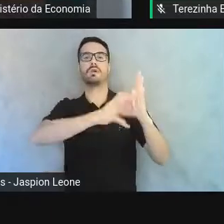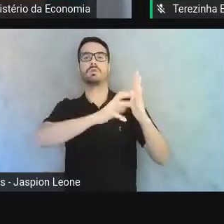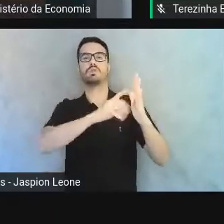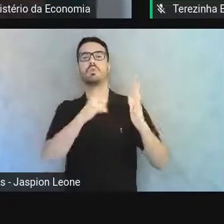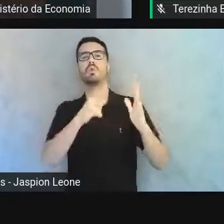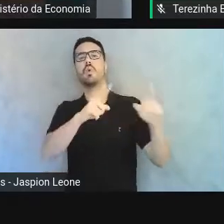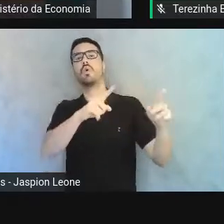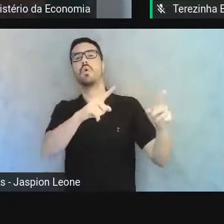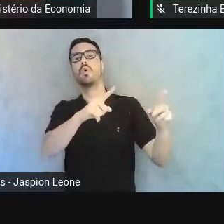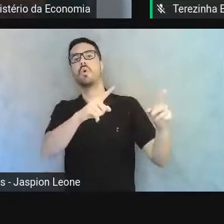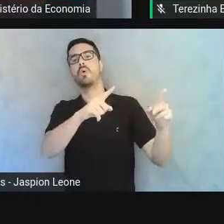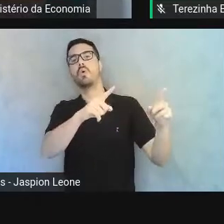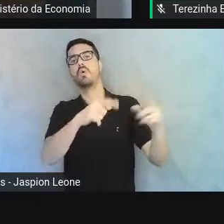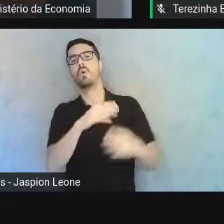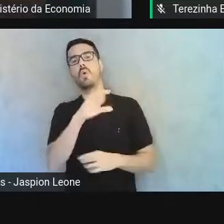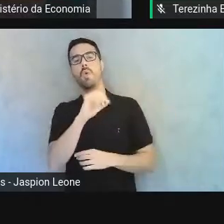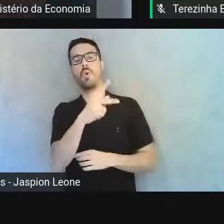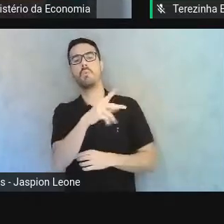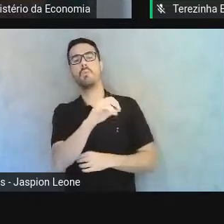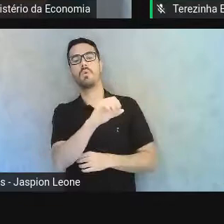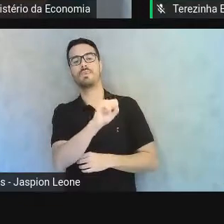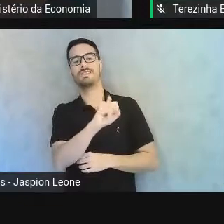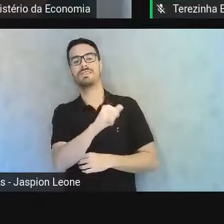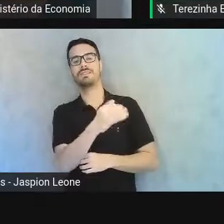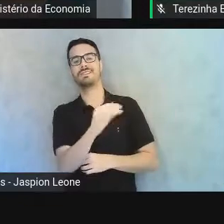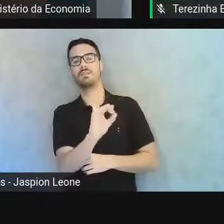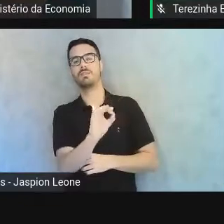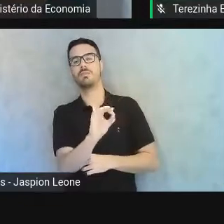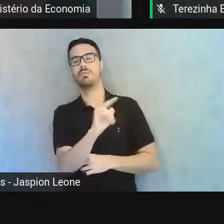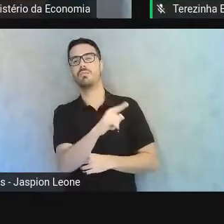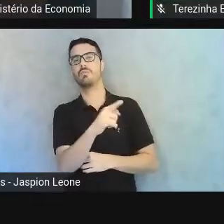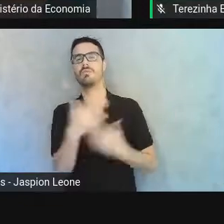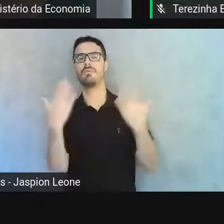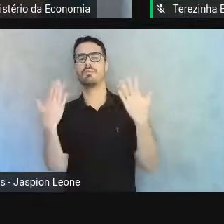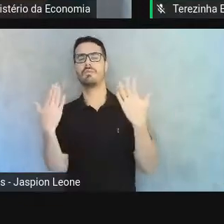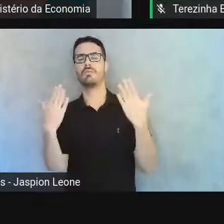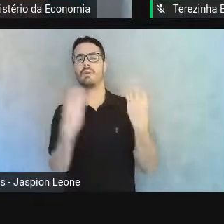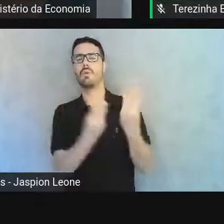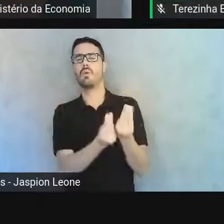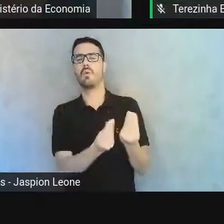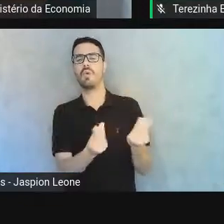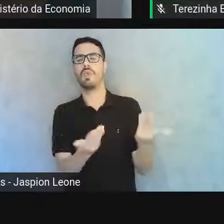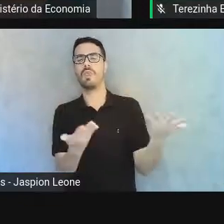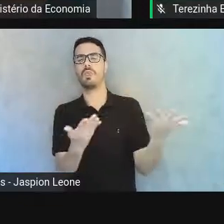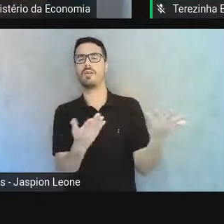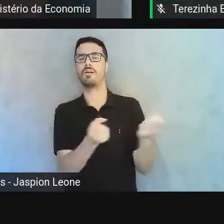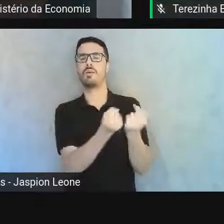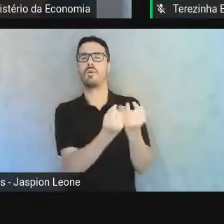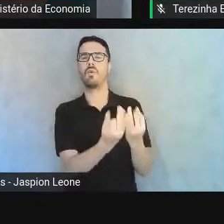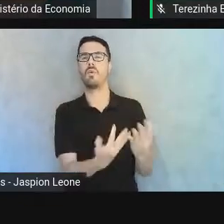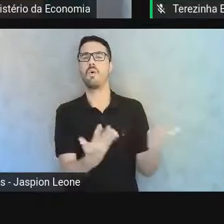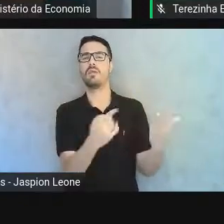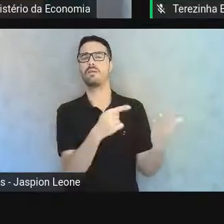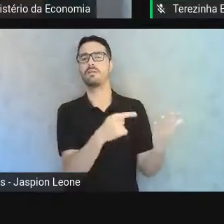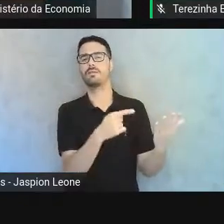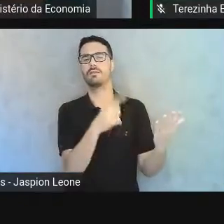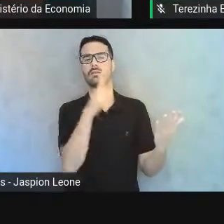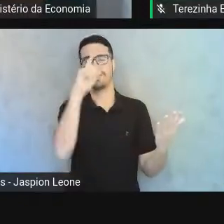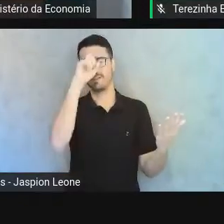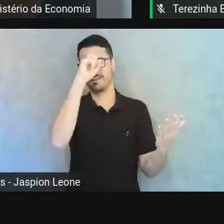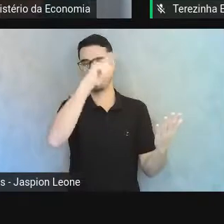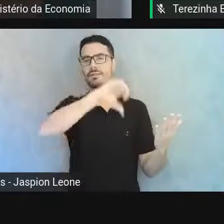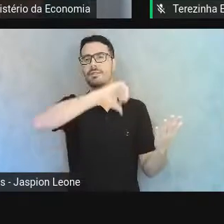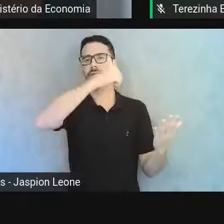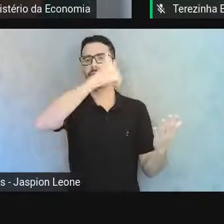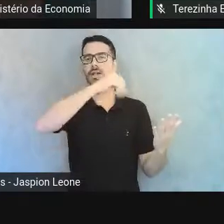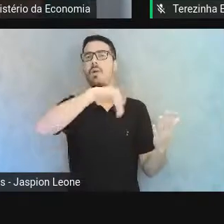No aspecto qualitativo, fica mais difícil da gente avaliar, né, quais seriam os